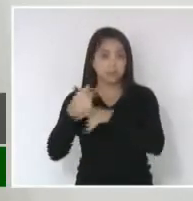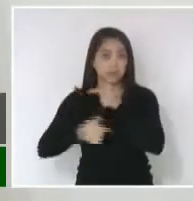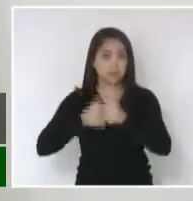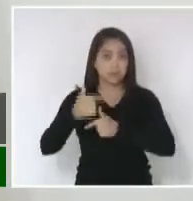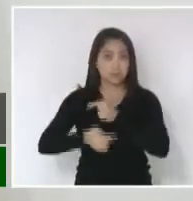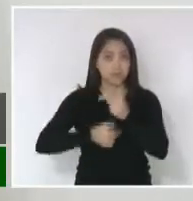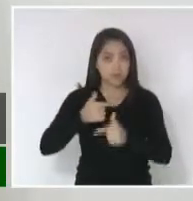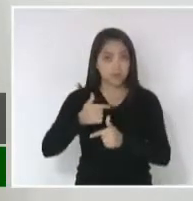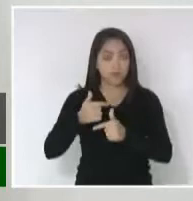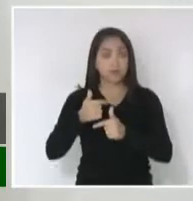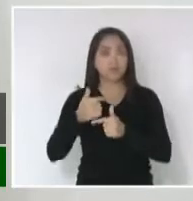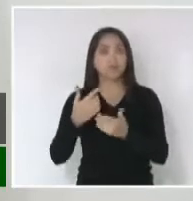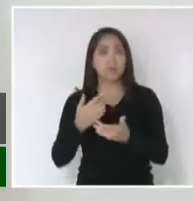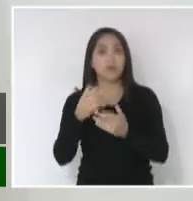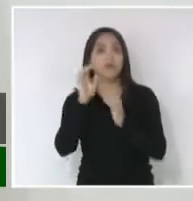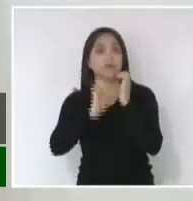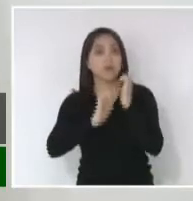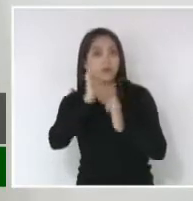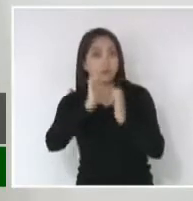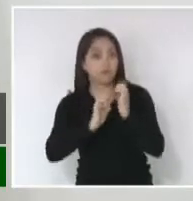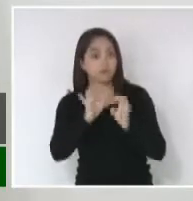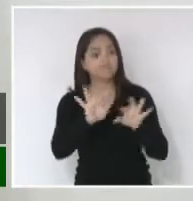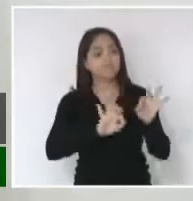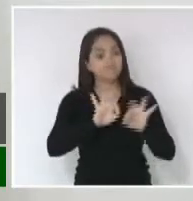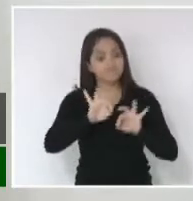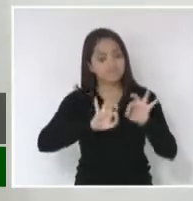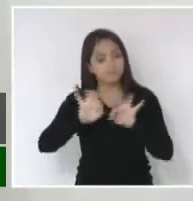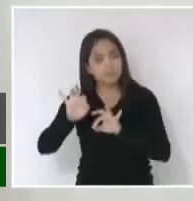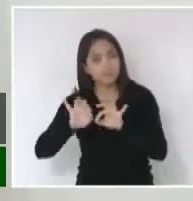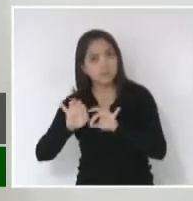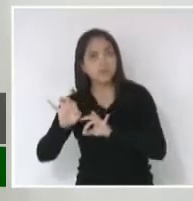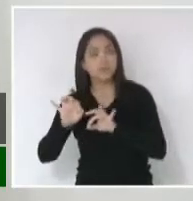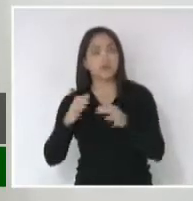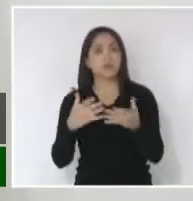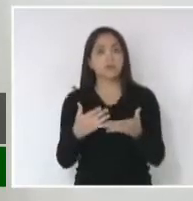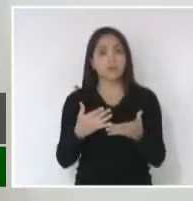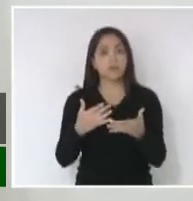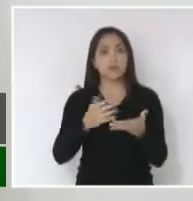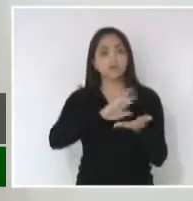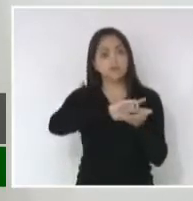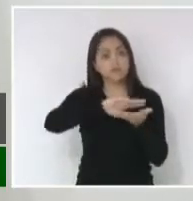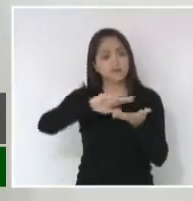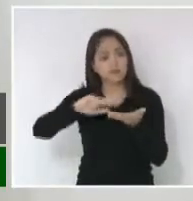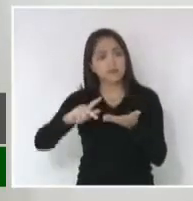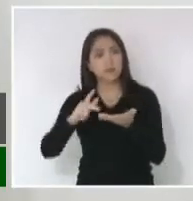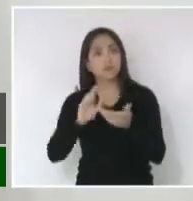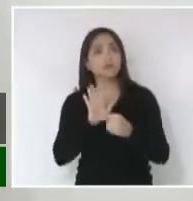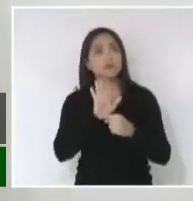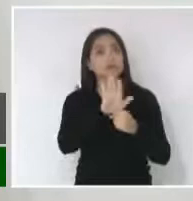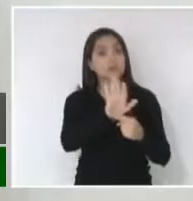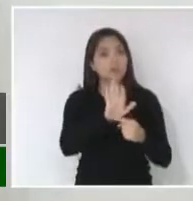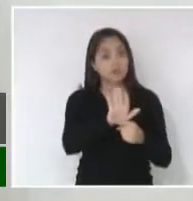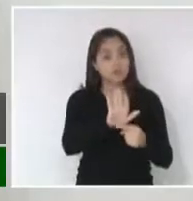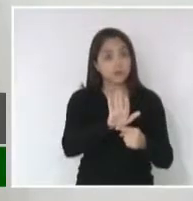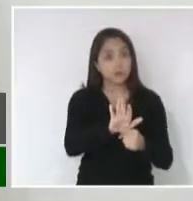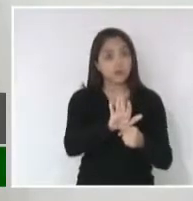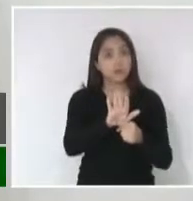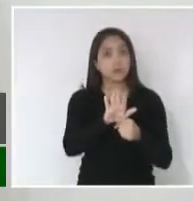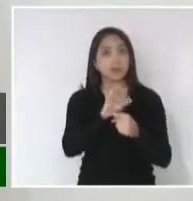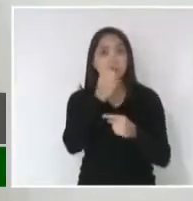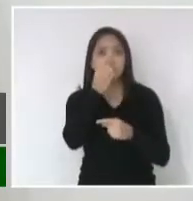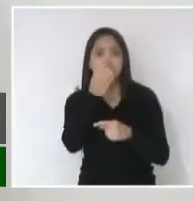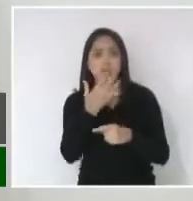uma instituição que planeja e executa medidas que contribuem diretamente para o bem-estar